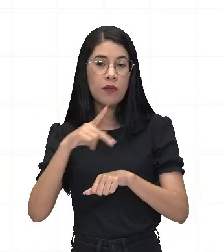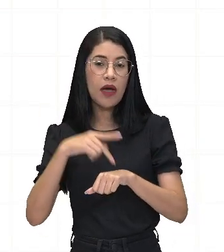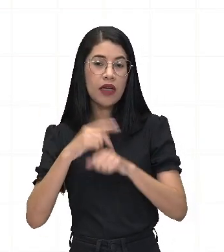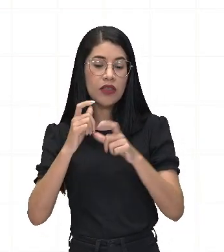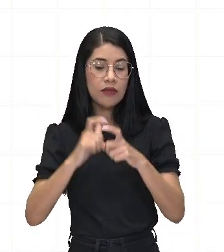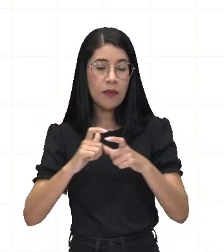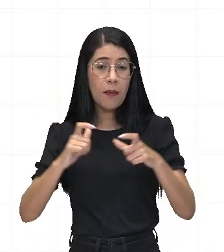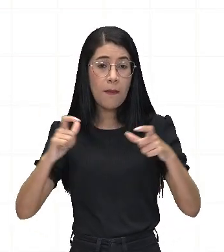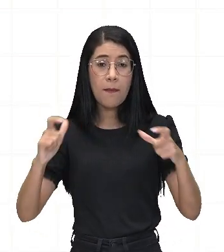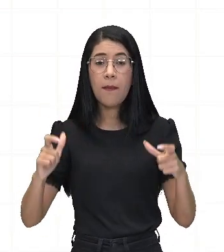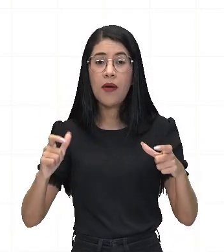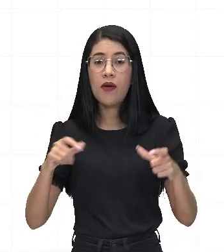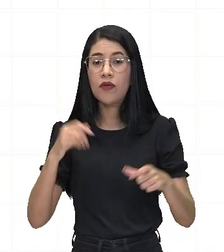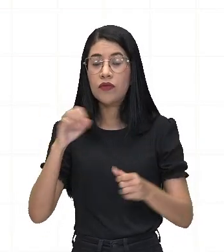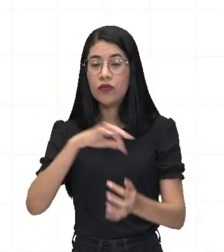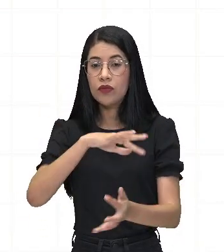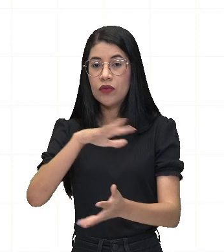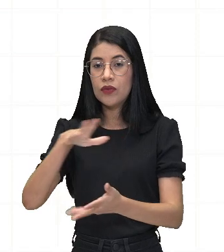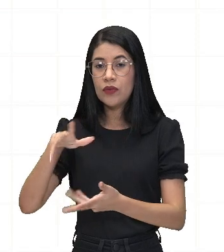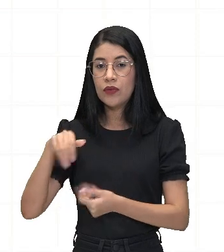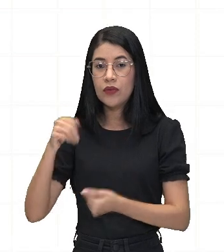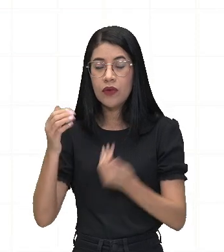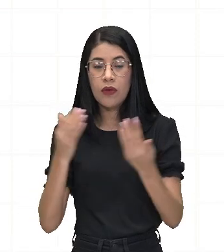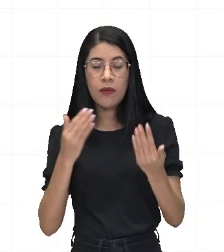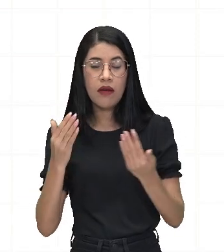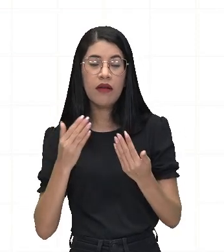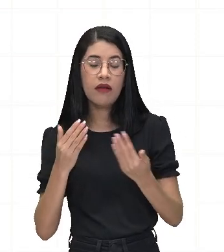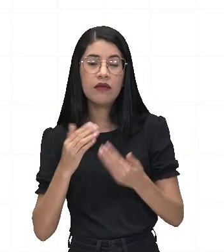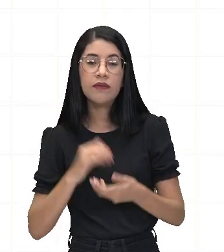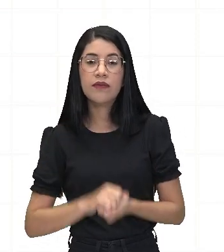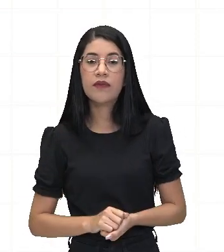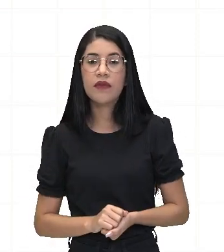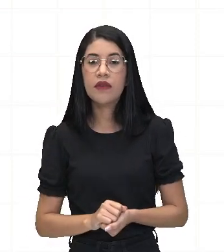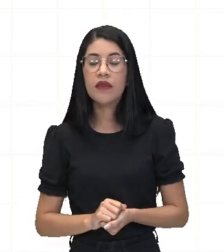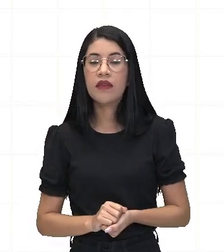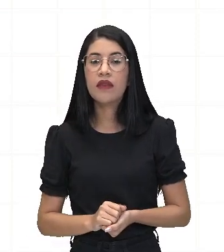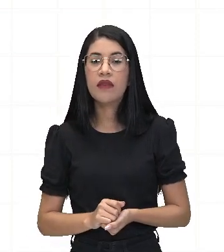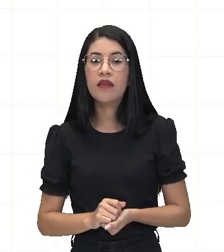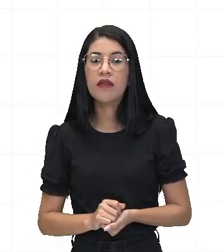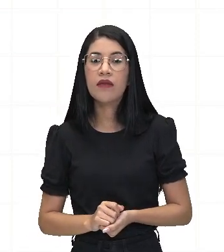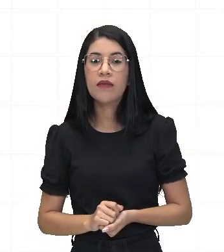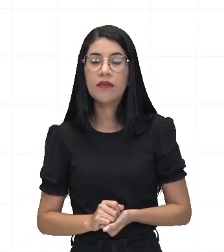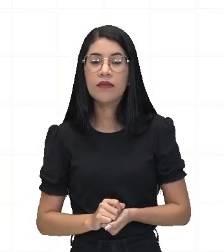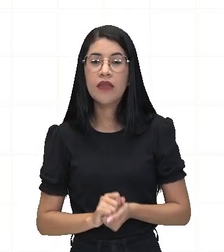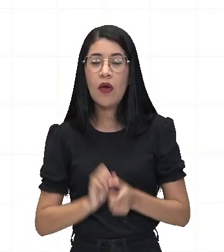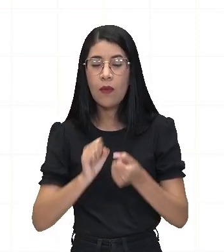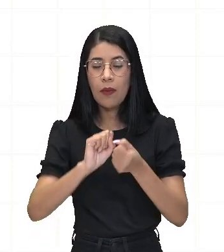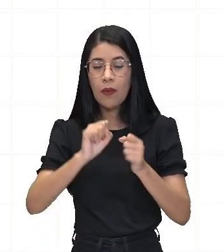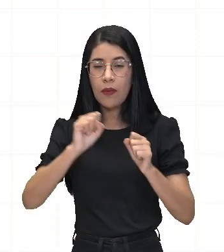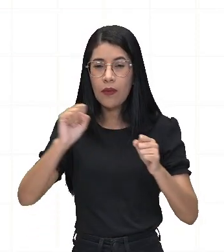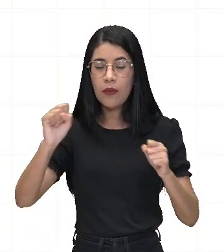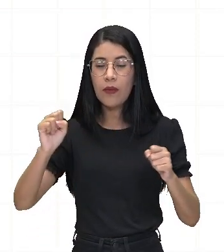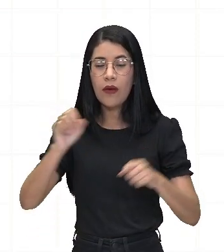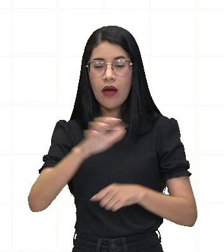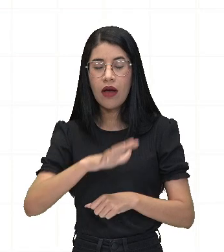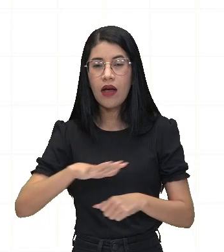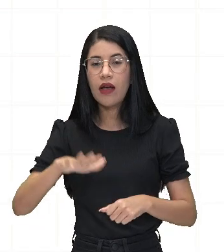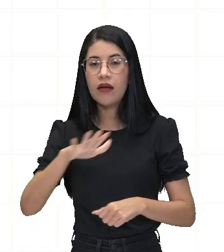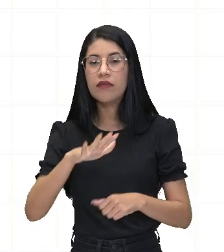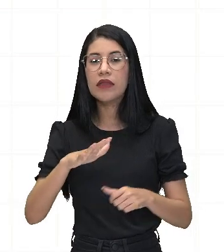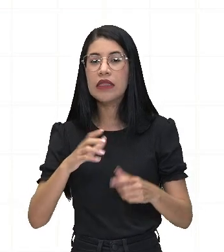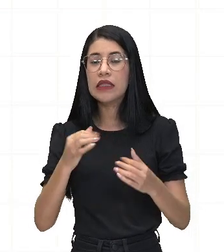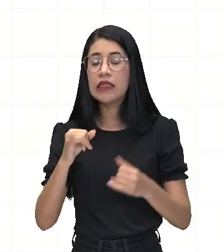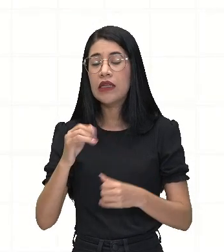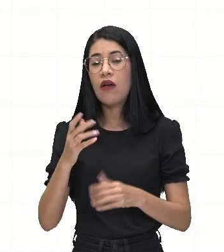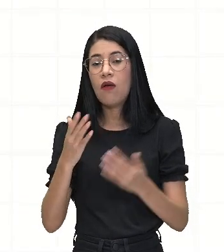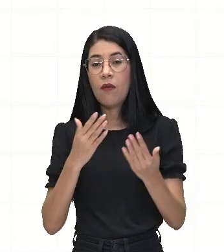gente fala sobre essas dimensões continentais que o nosso país tem, né? Com uma rica diversidade,